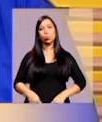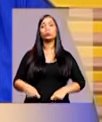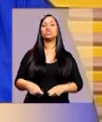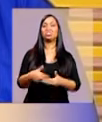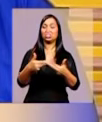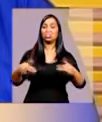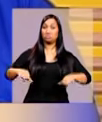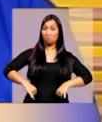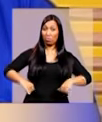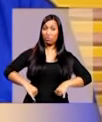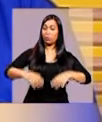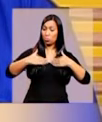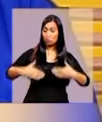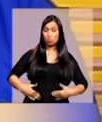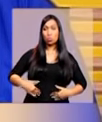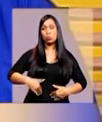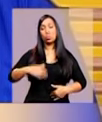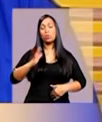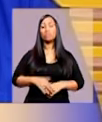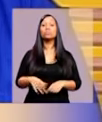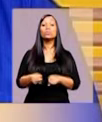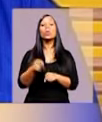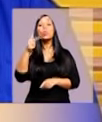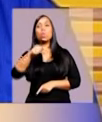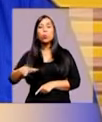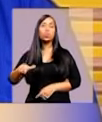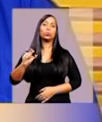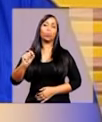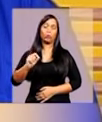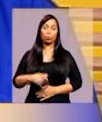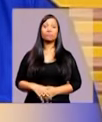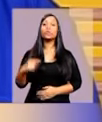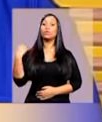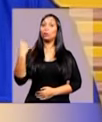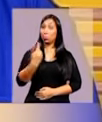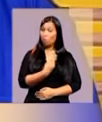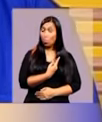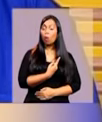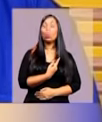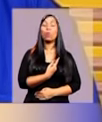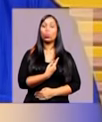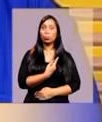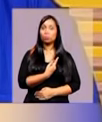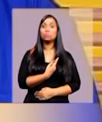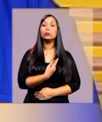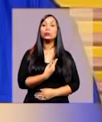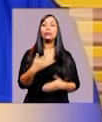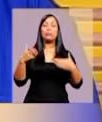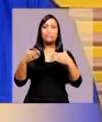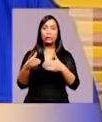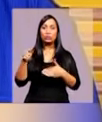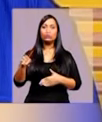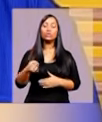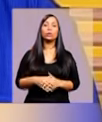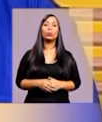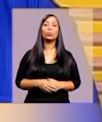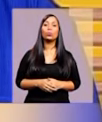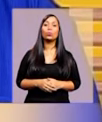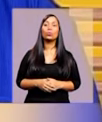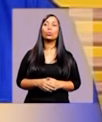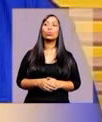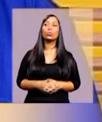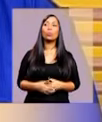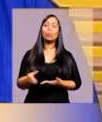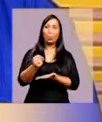males físicos bastante intensos, né? E um outro ponto é o seguinte, nós identificamos como